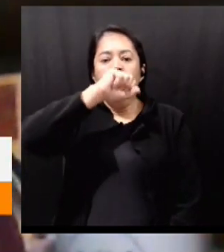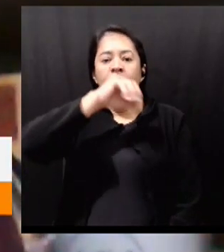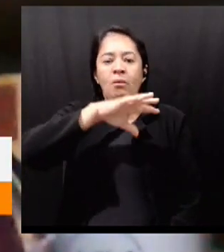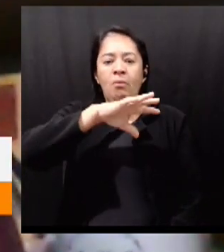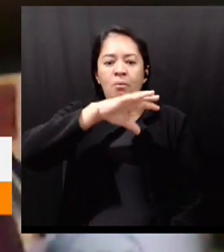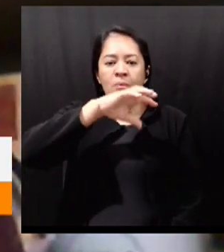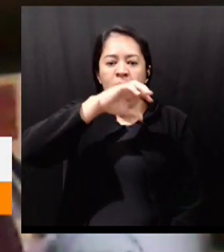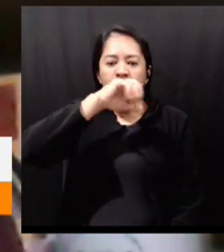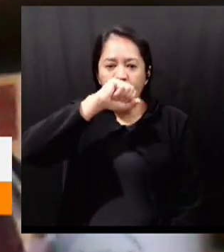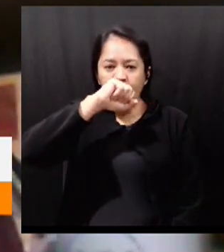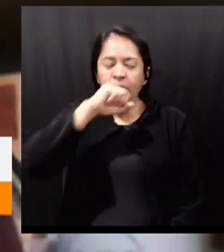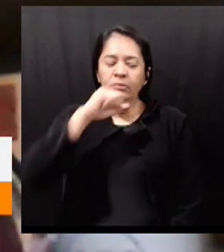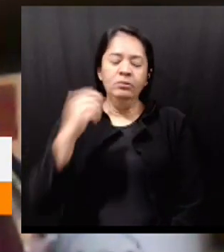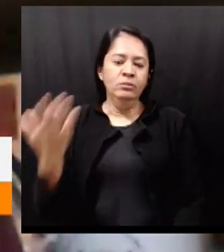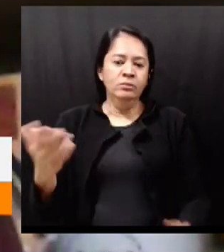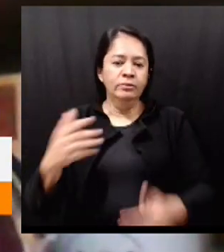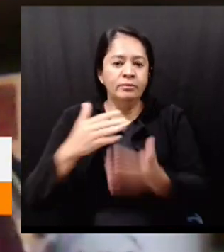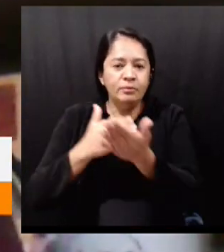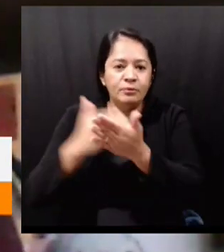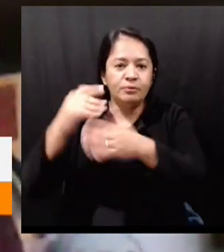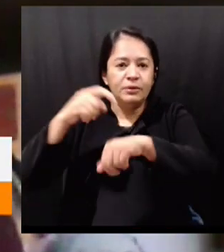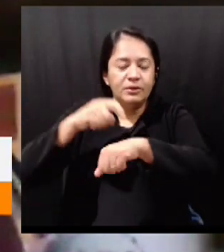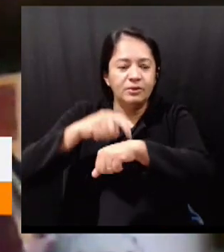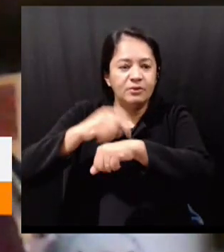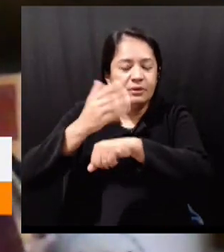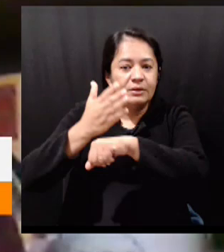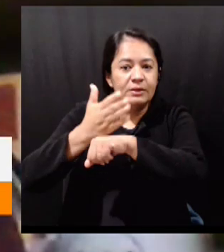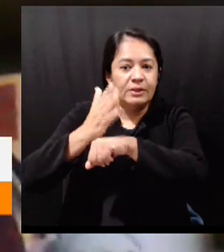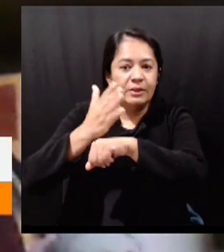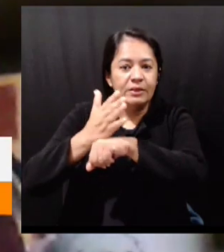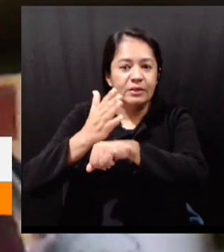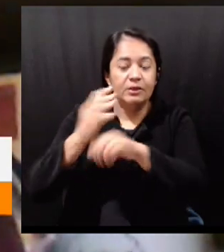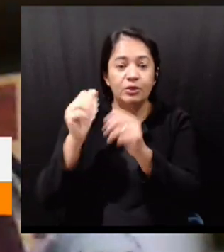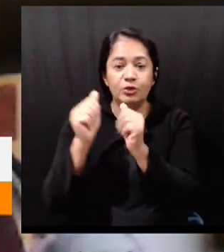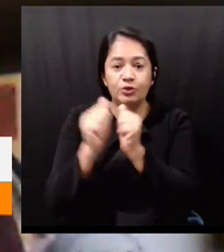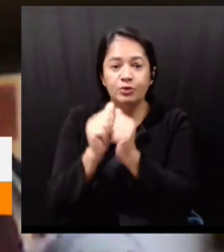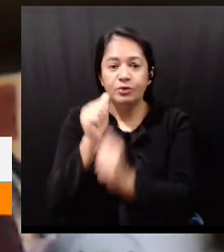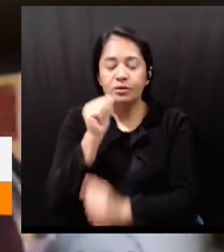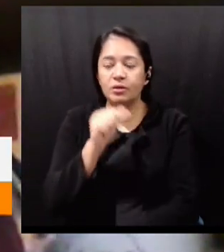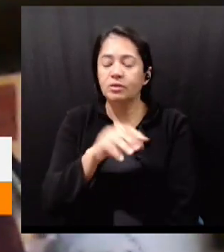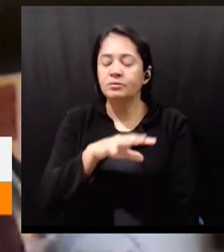Aí, quando eu começo a fazer o exercício com elas, respira,